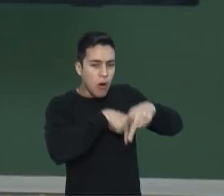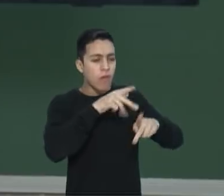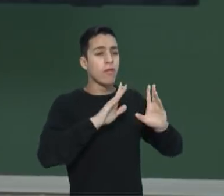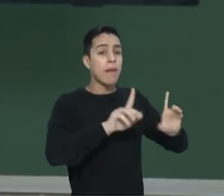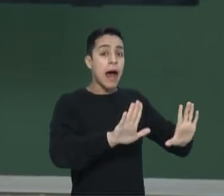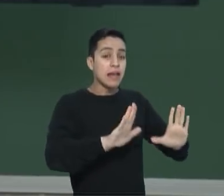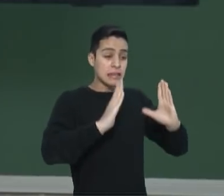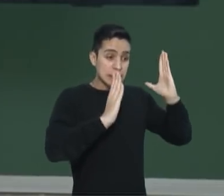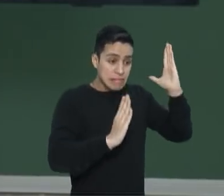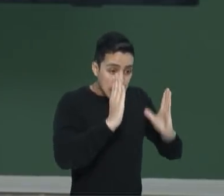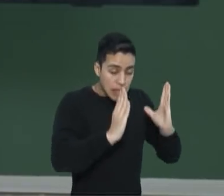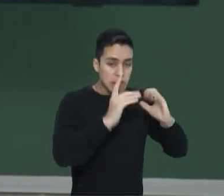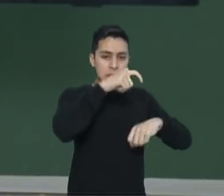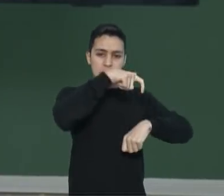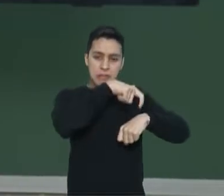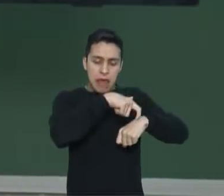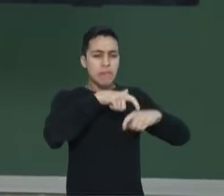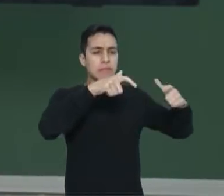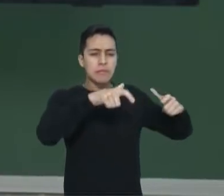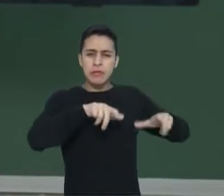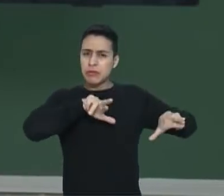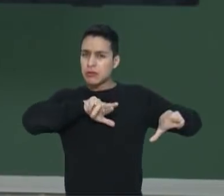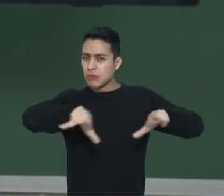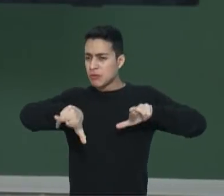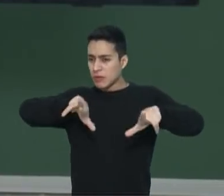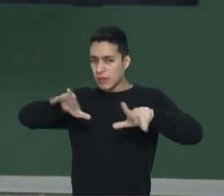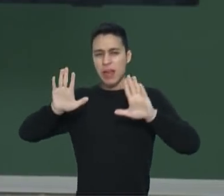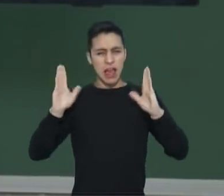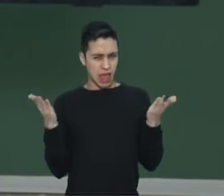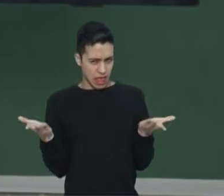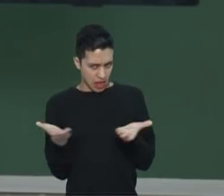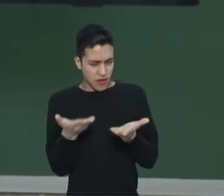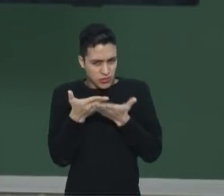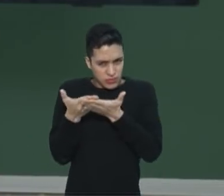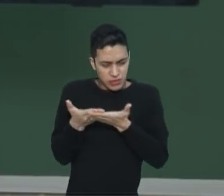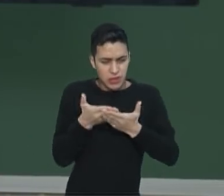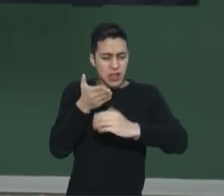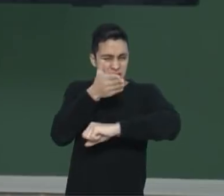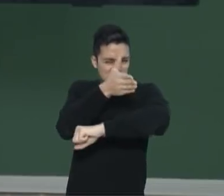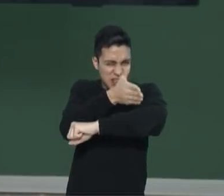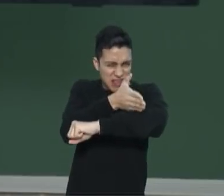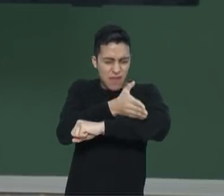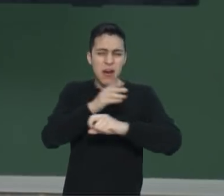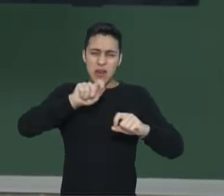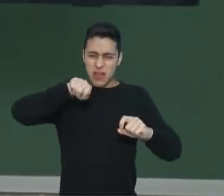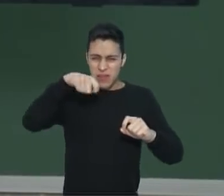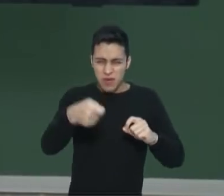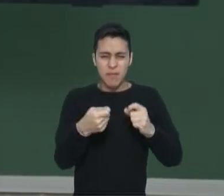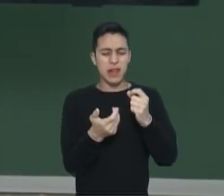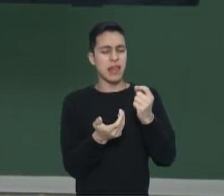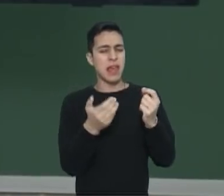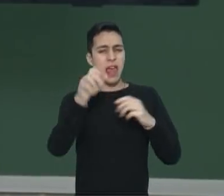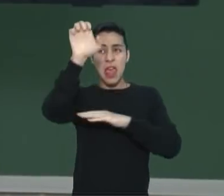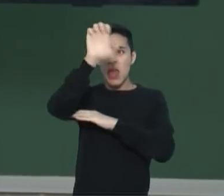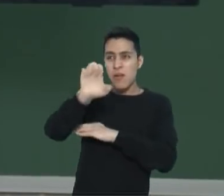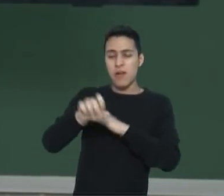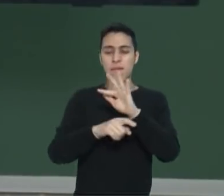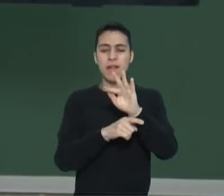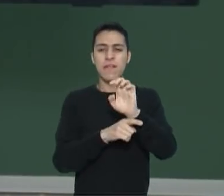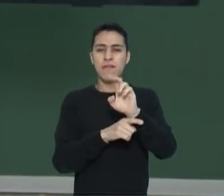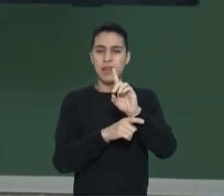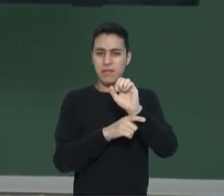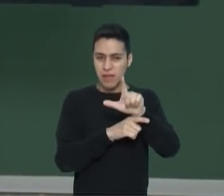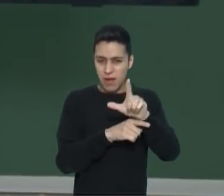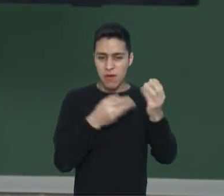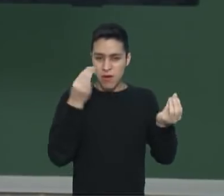e espaços. Como a gente está vendo o período medieval, a Europa feudal, que é o do nosso título aqui, e a formação dos reinos